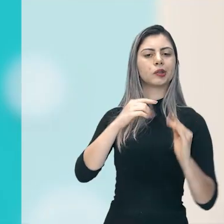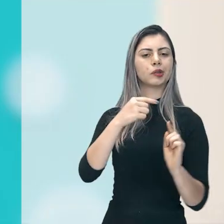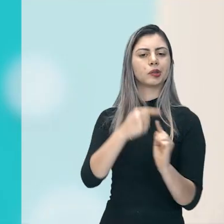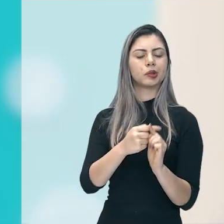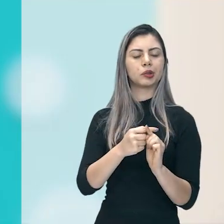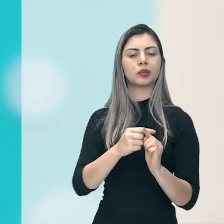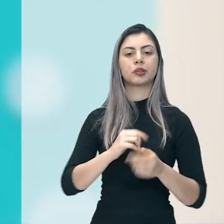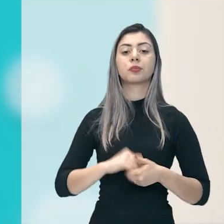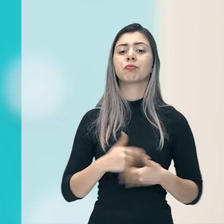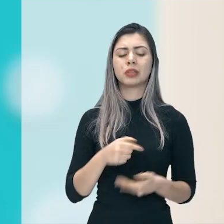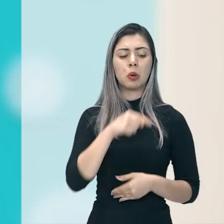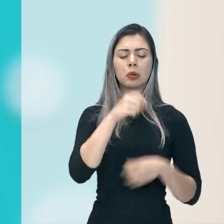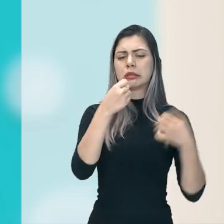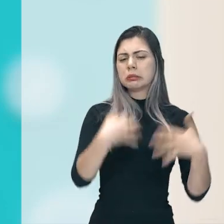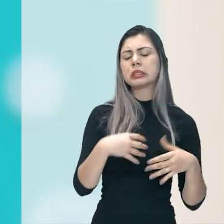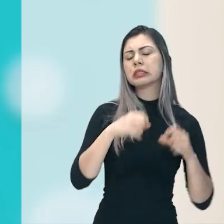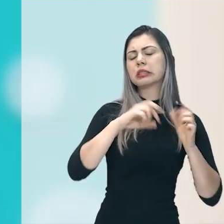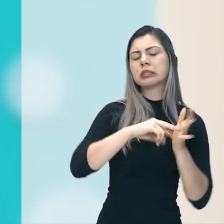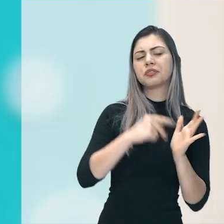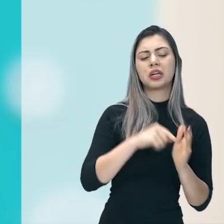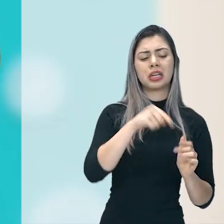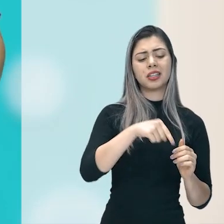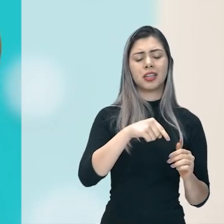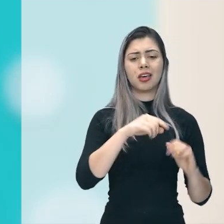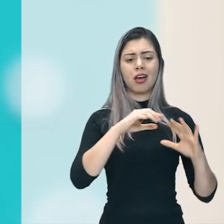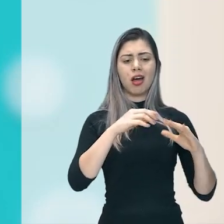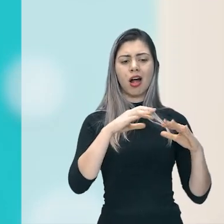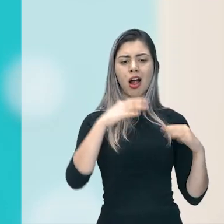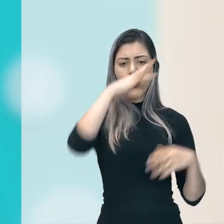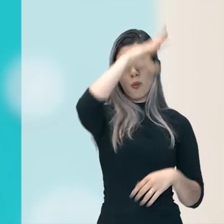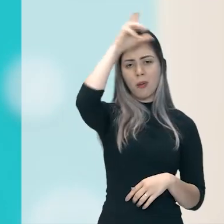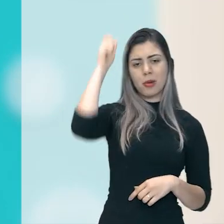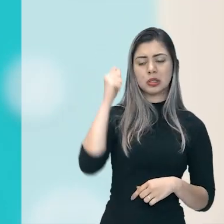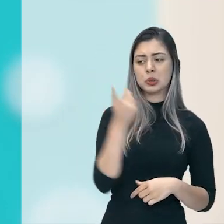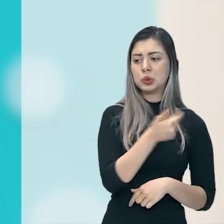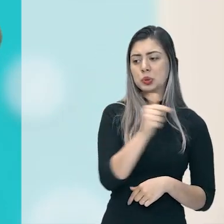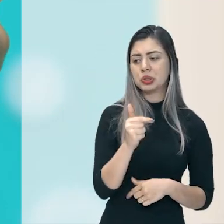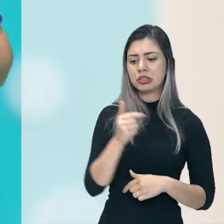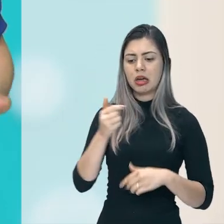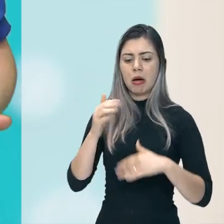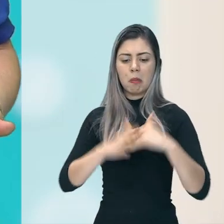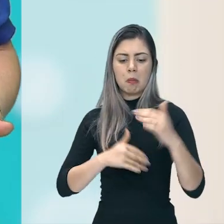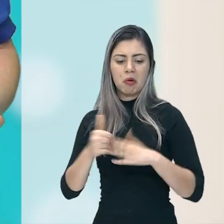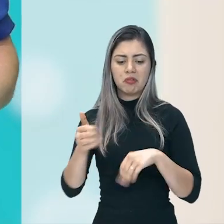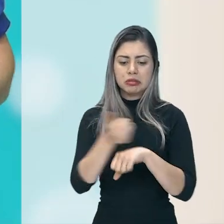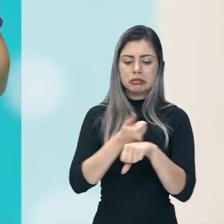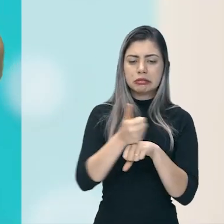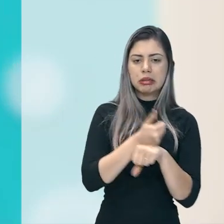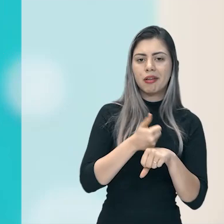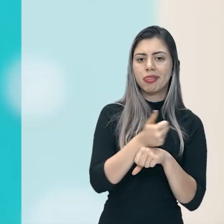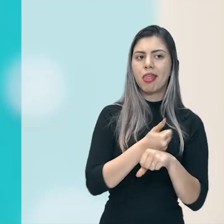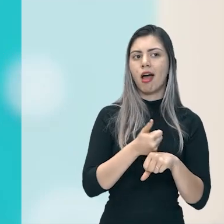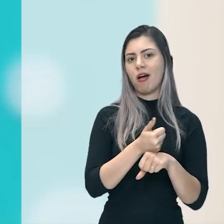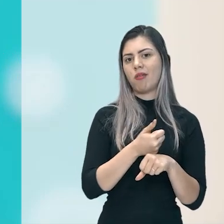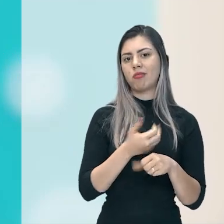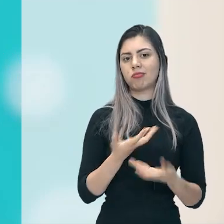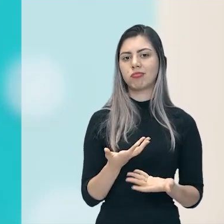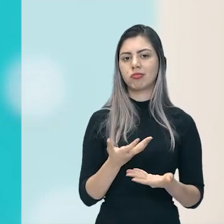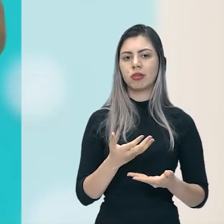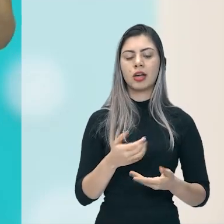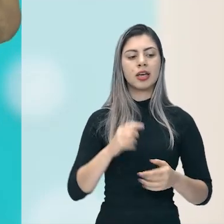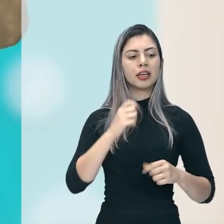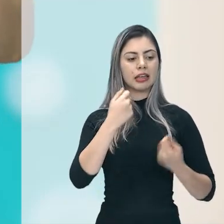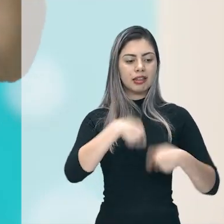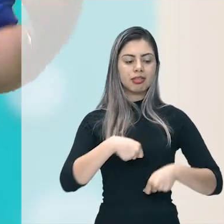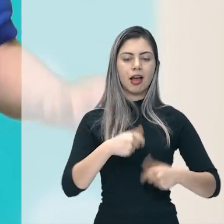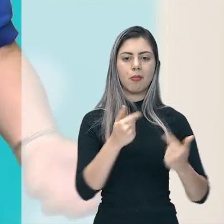fala que o Amazonas não estava preparado, ele não tinha esses profissionais para atuar